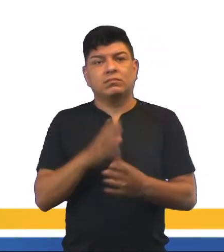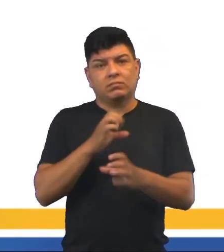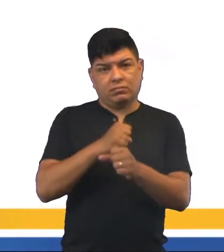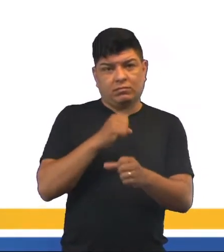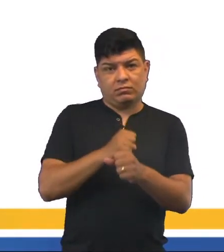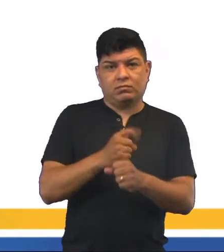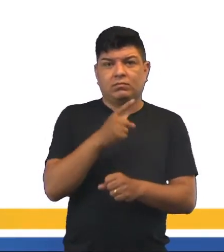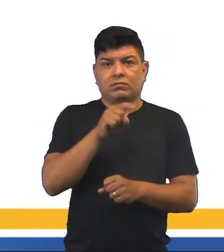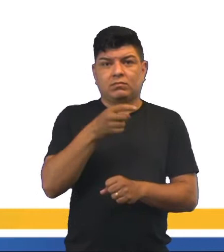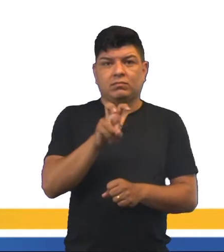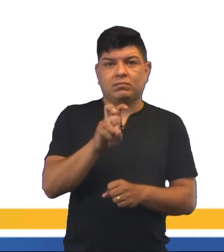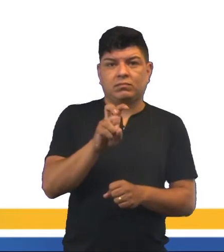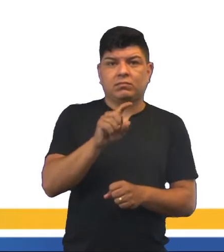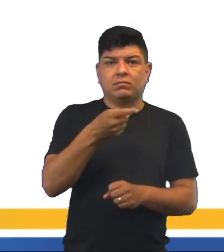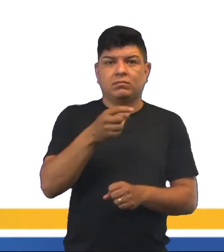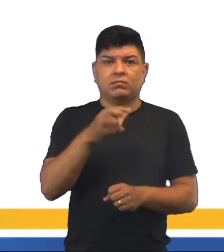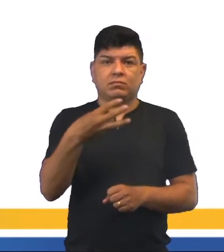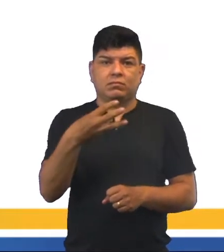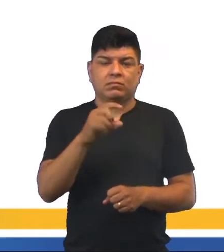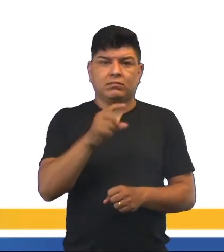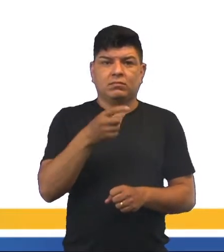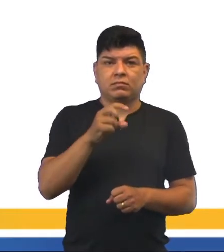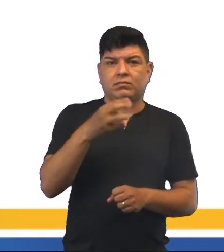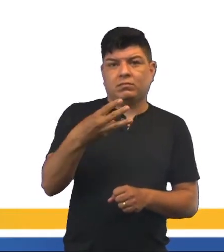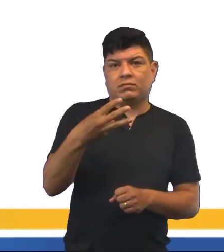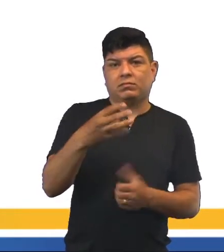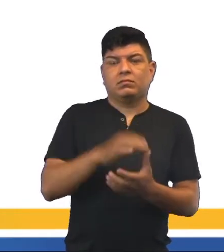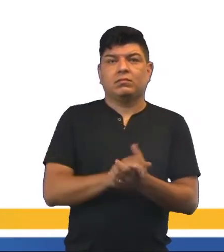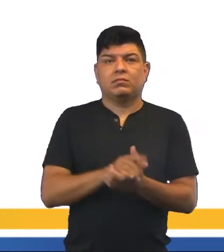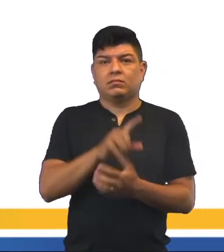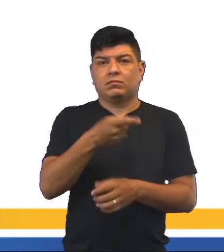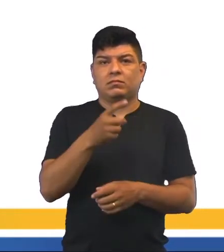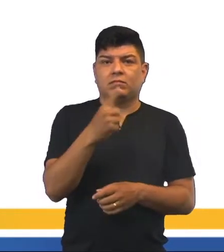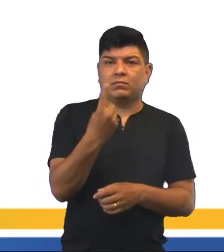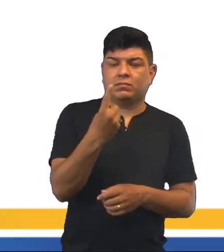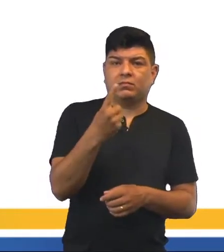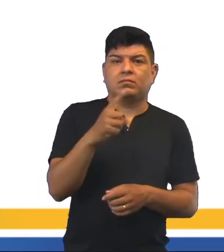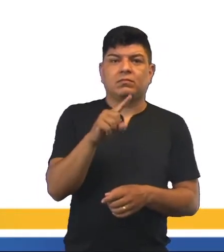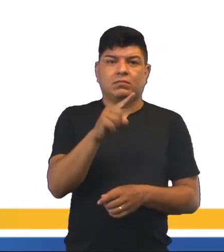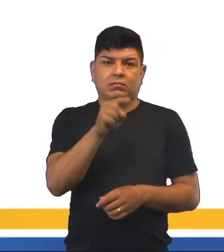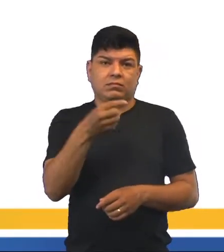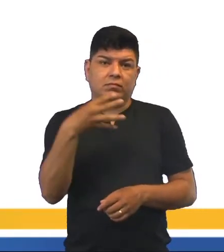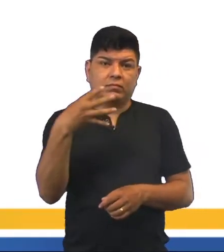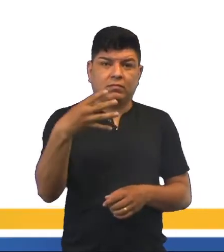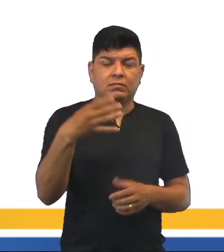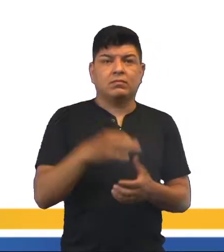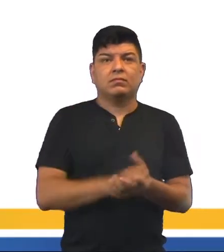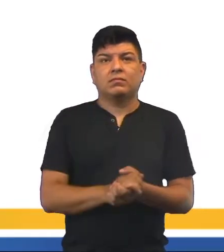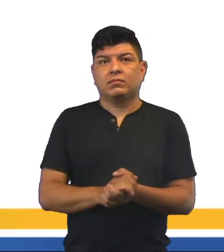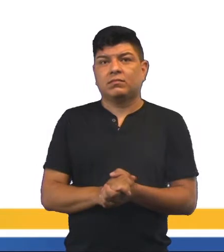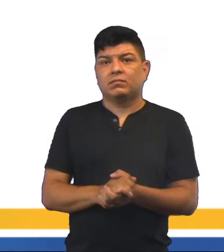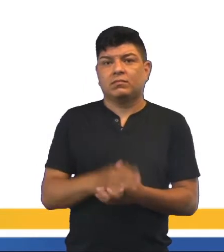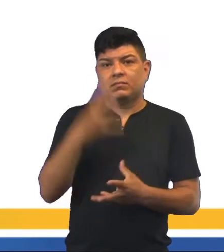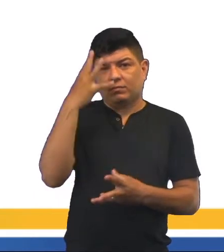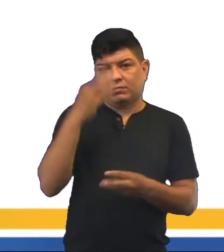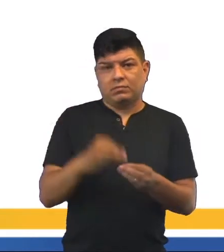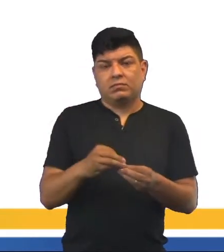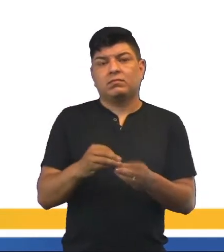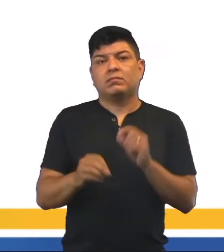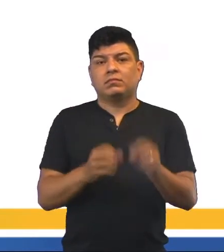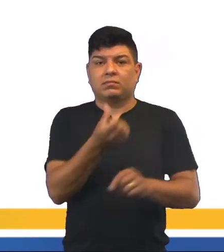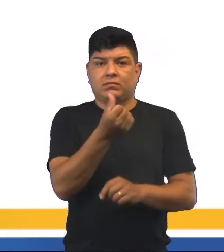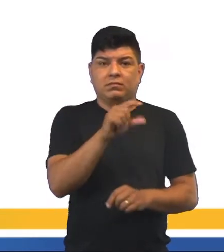somando 1,5 mais 1,3, 1,3, 1,1 e 1,4, eu sei que o segundo perímetro